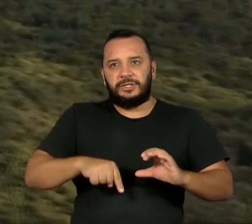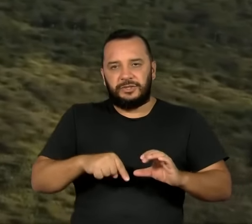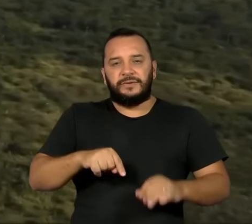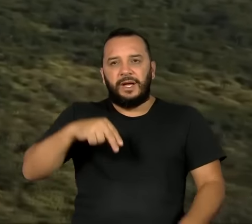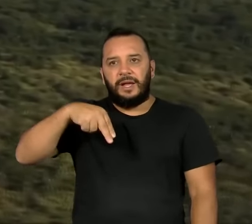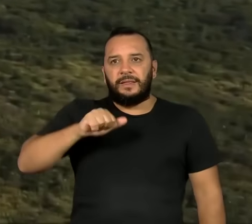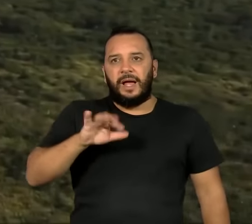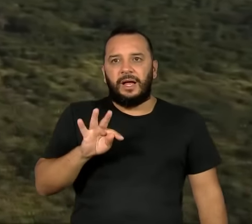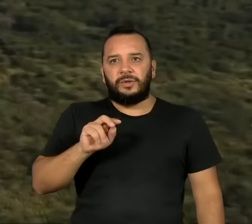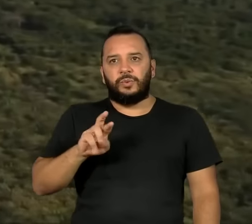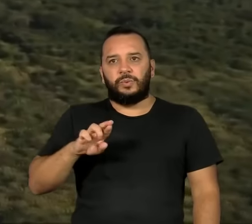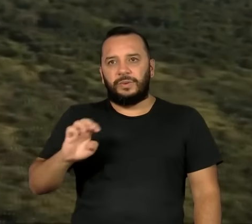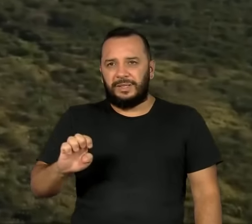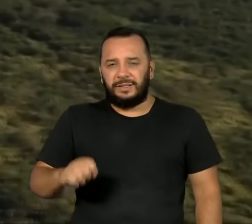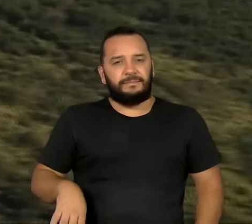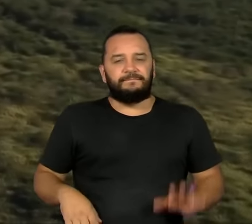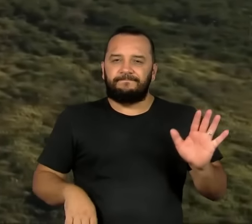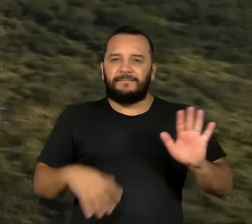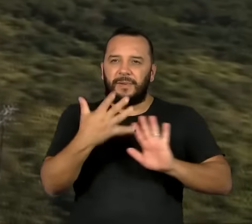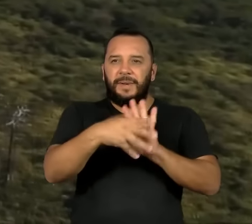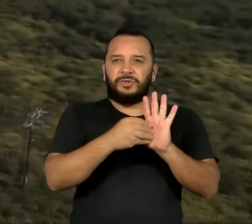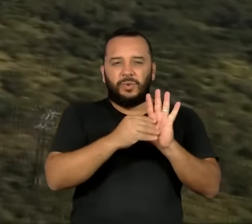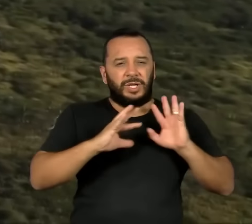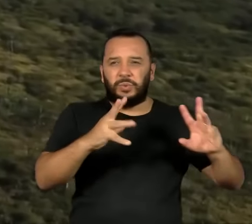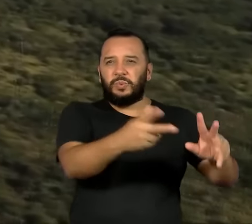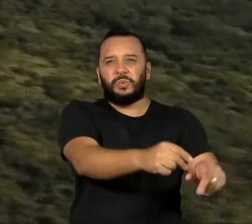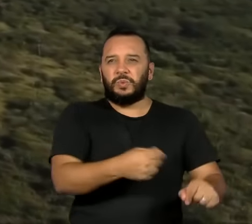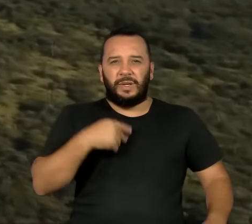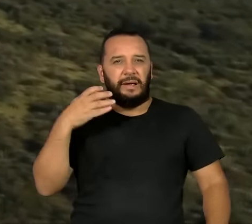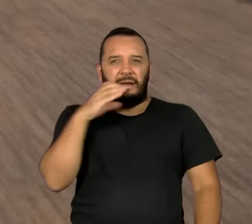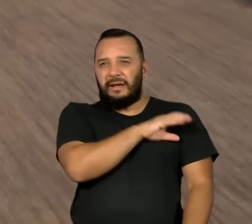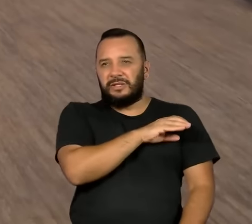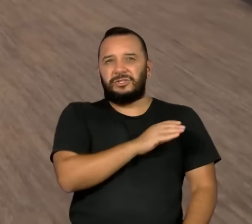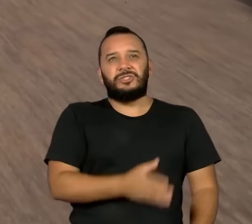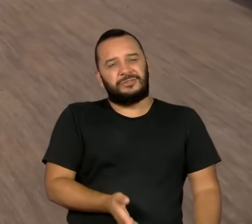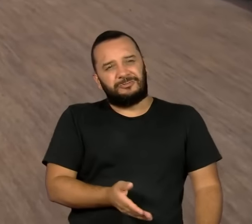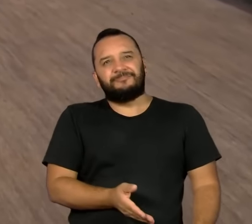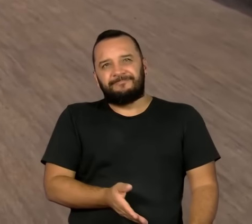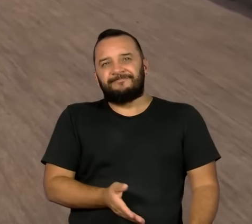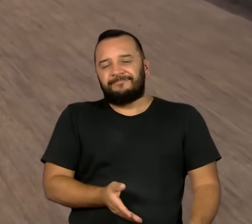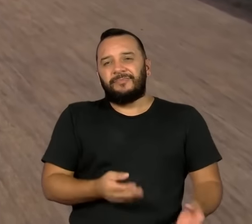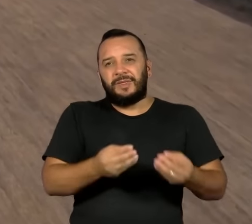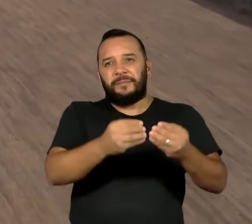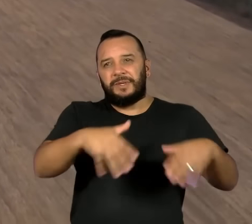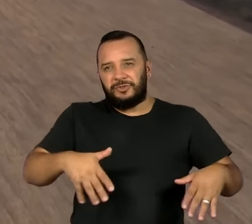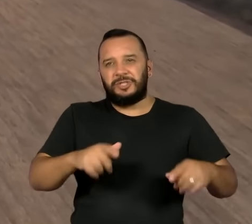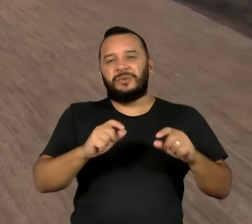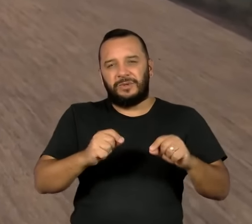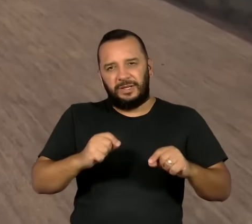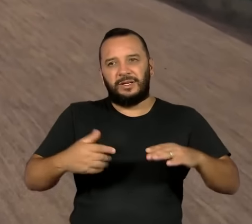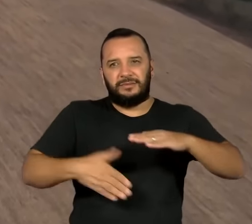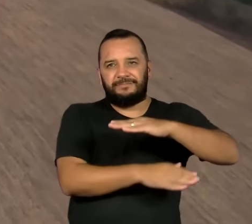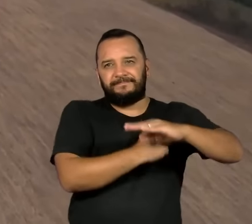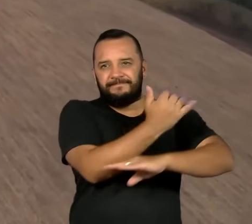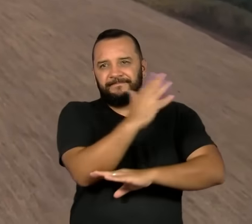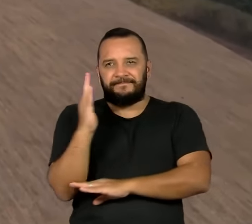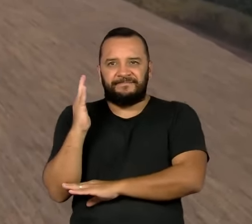está esquentando muito em consequência de ações humanas, afetando principalmente a biodiversidade.